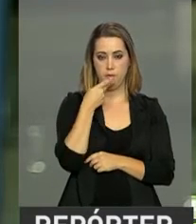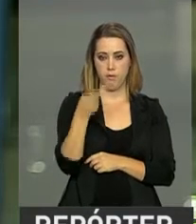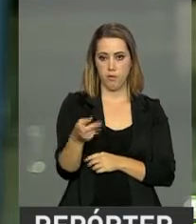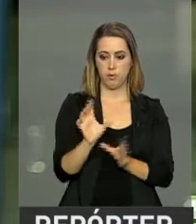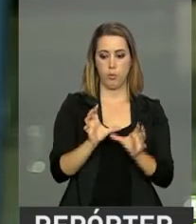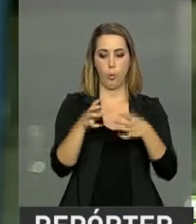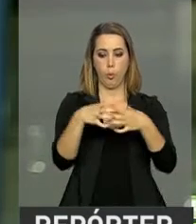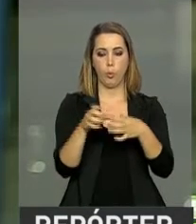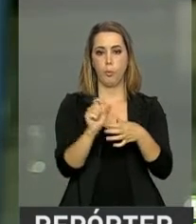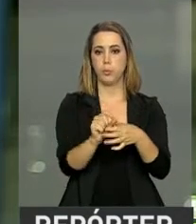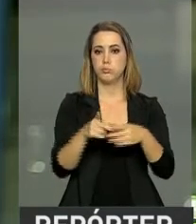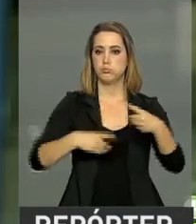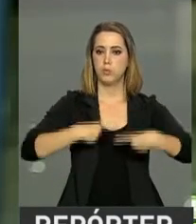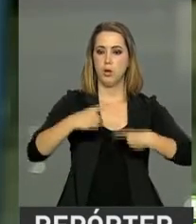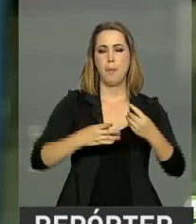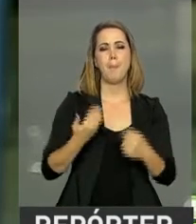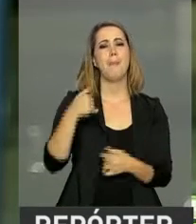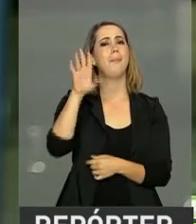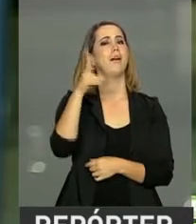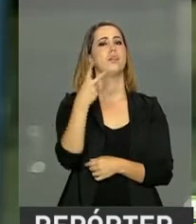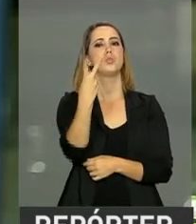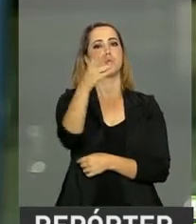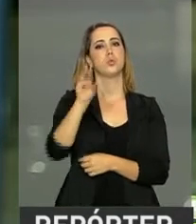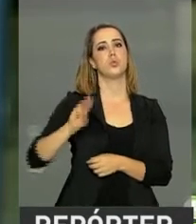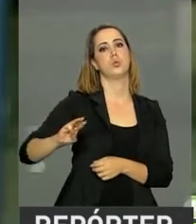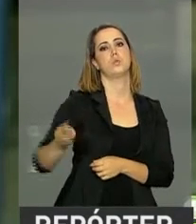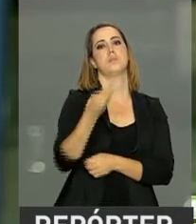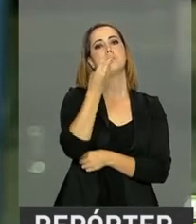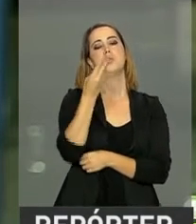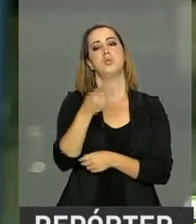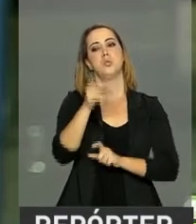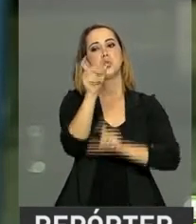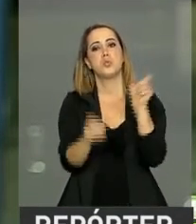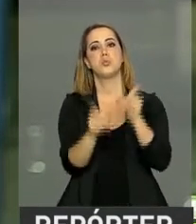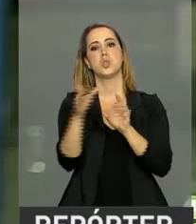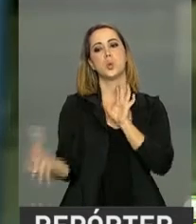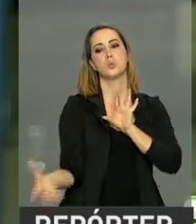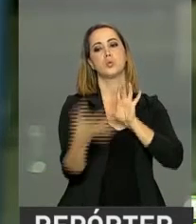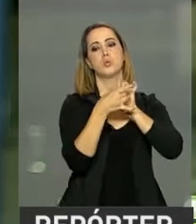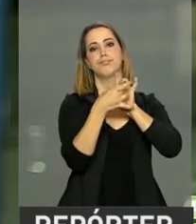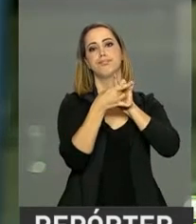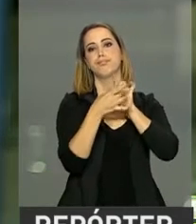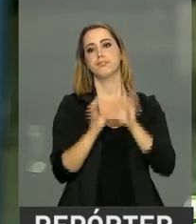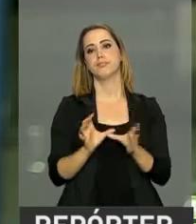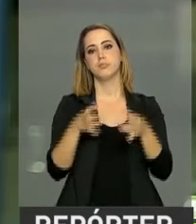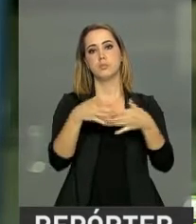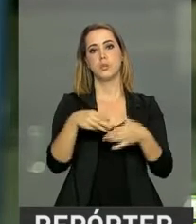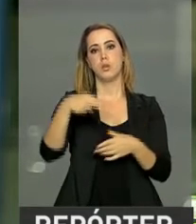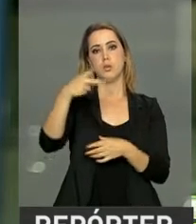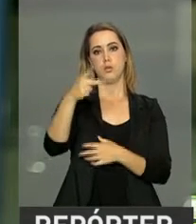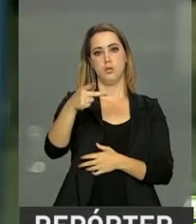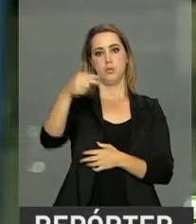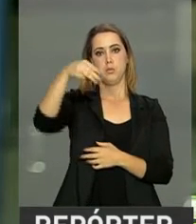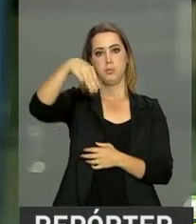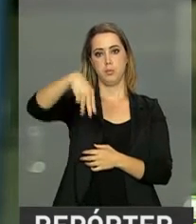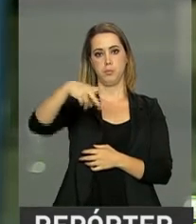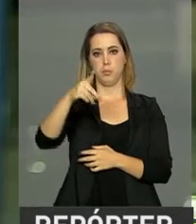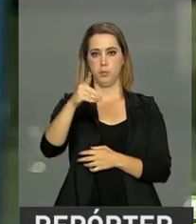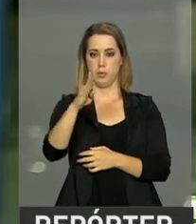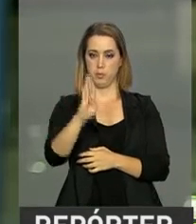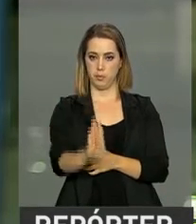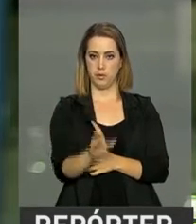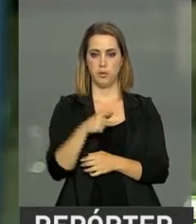partido tem mais de dois milhões de filiados que militam em causas políticas e que a legenda vai continuar a cumprir o seu relevante